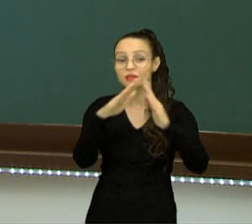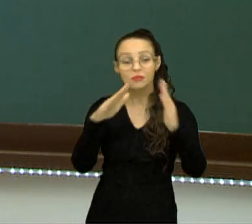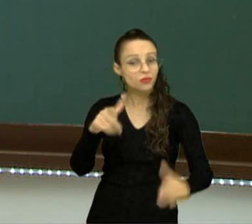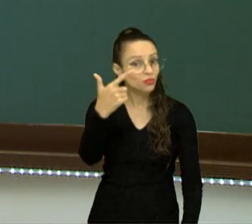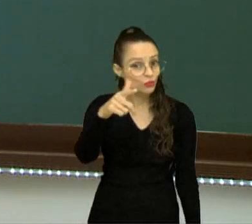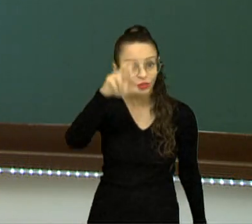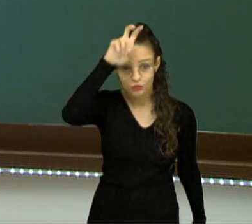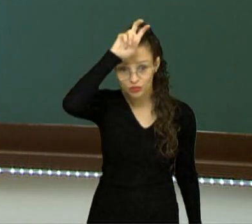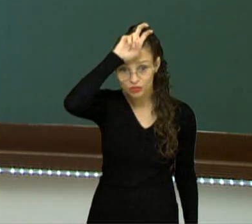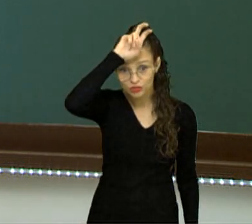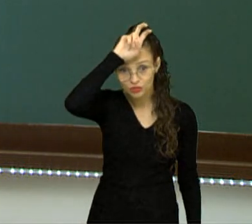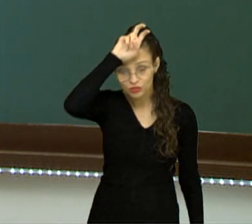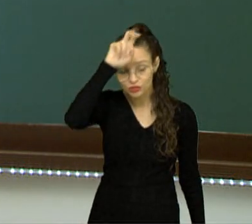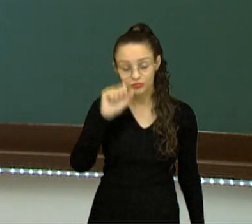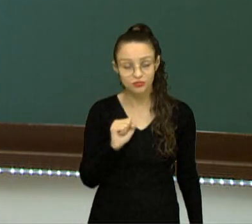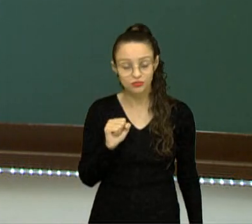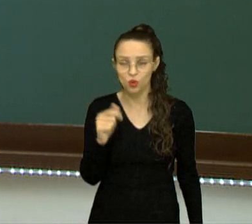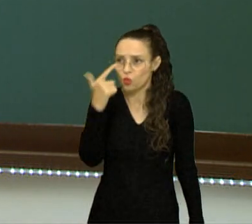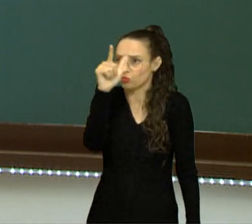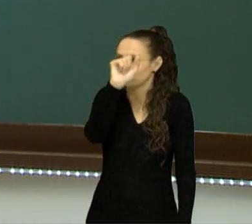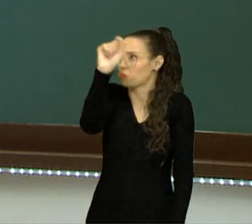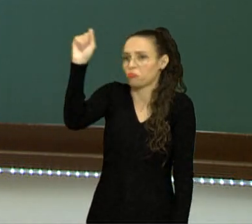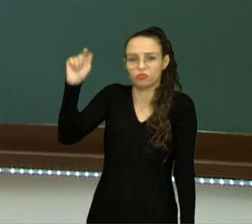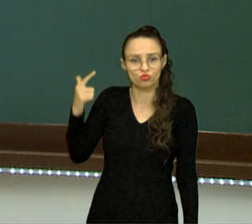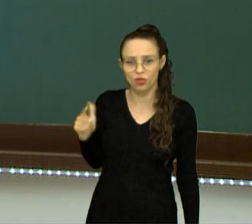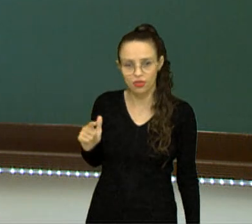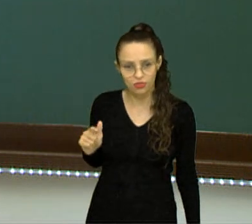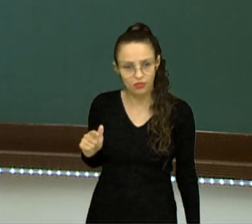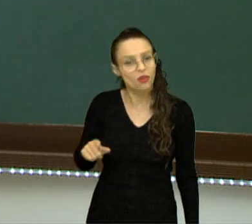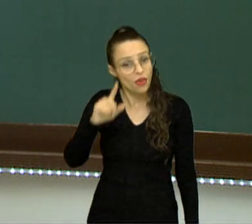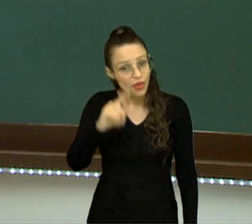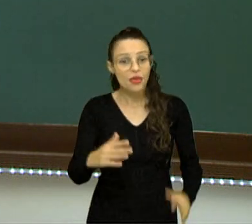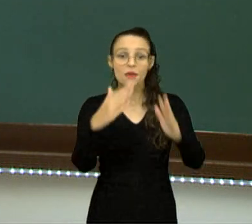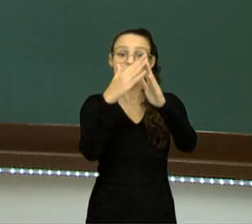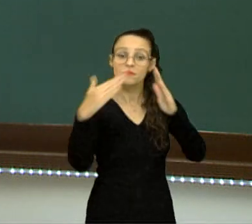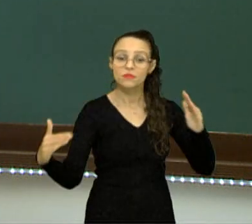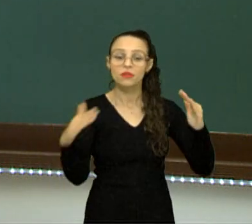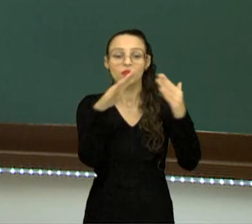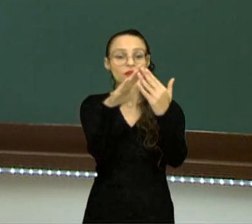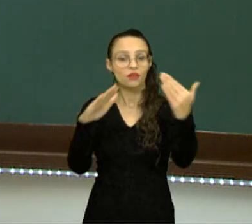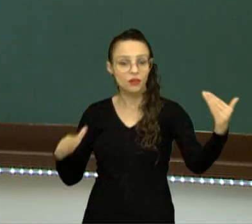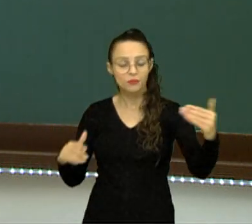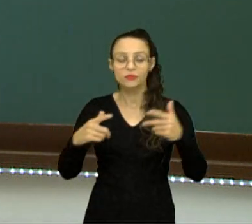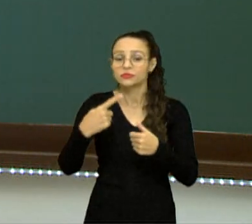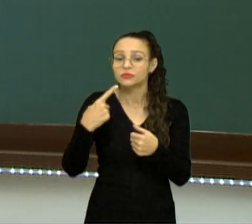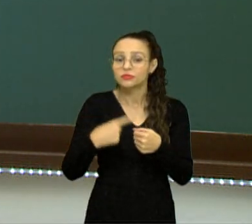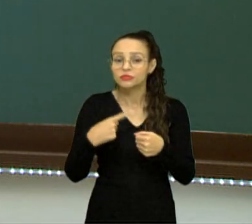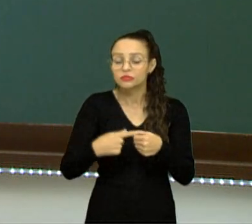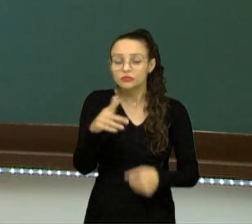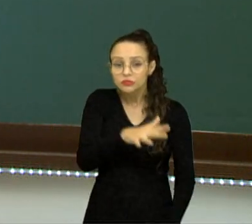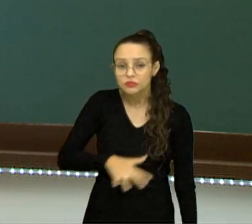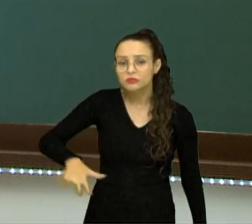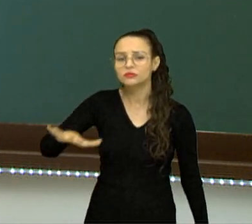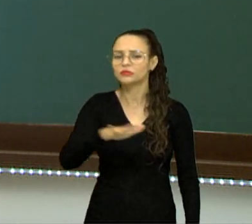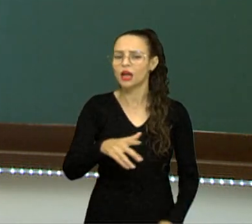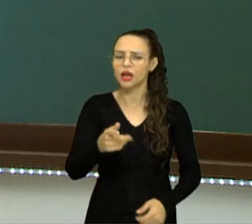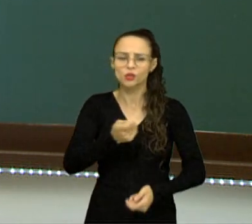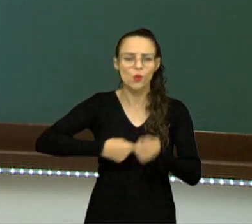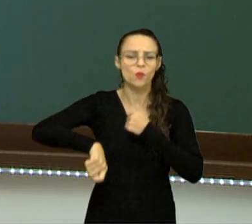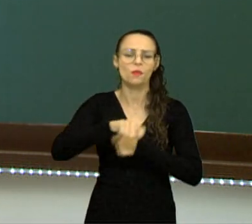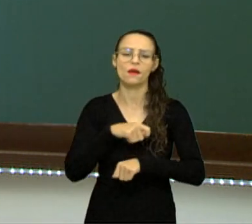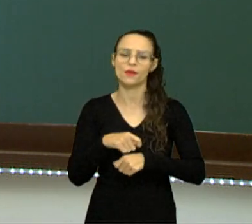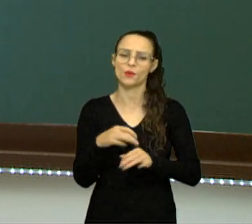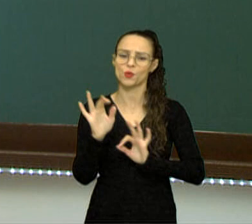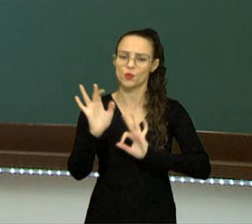no Egito, que nem tem em outros lugares. Nós estamos falando de pirâmides, cidades com comércio, com